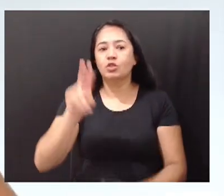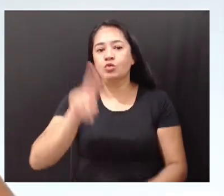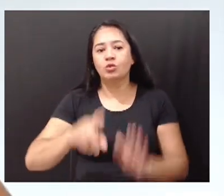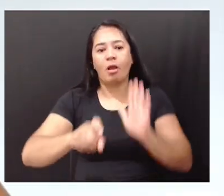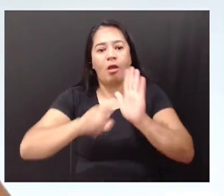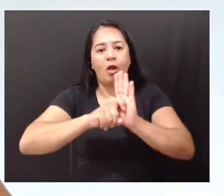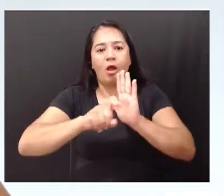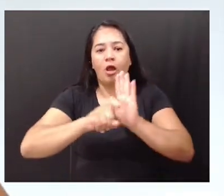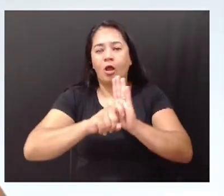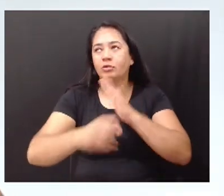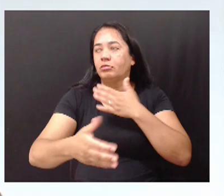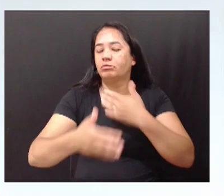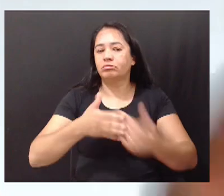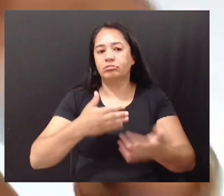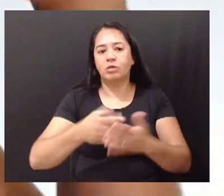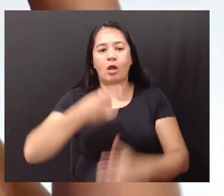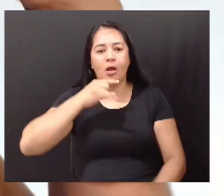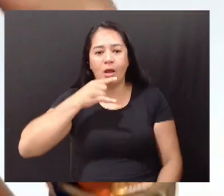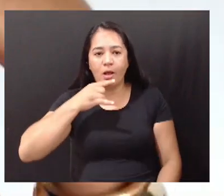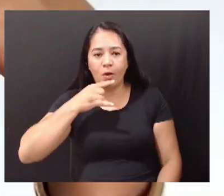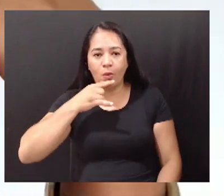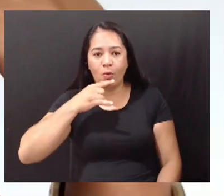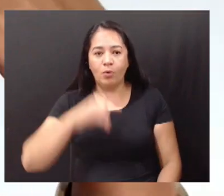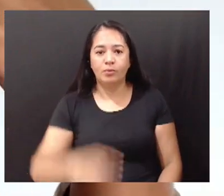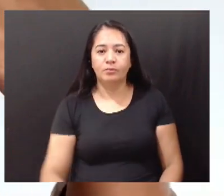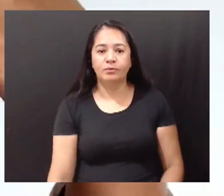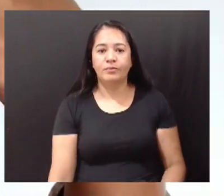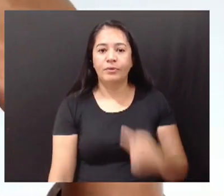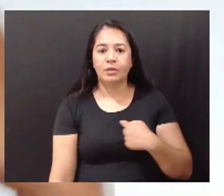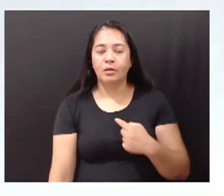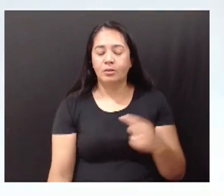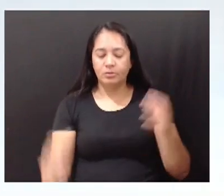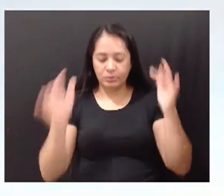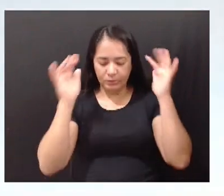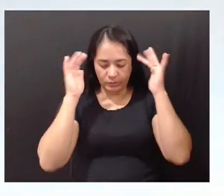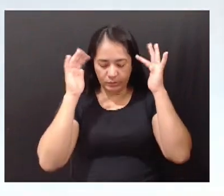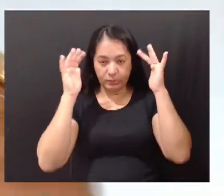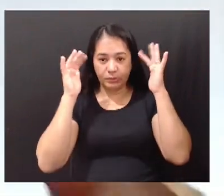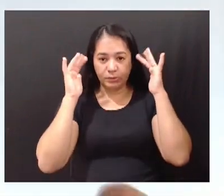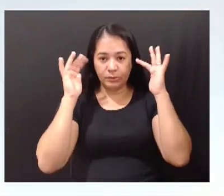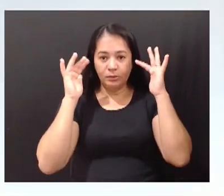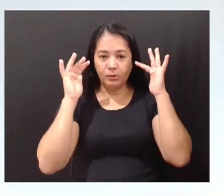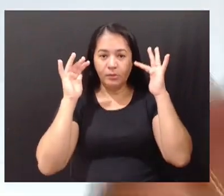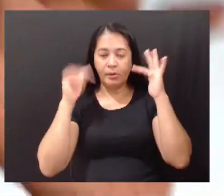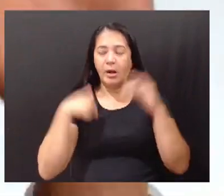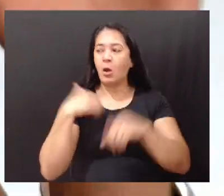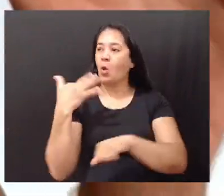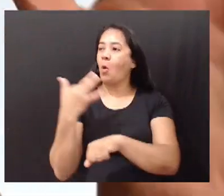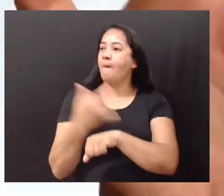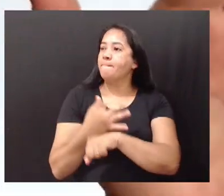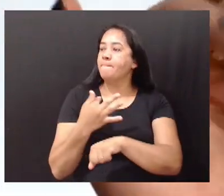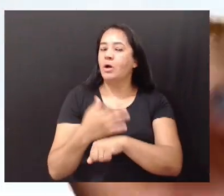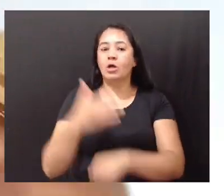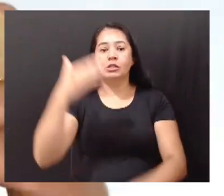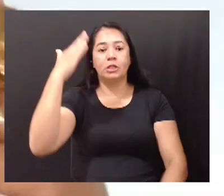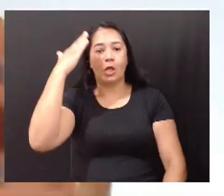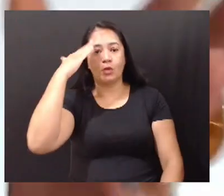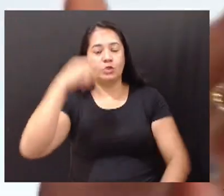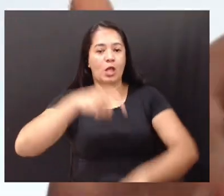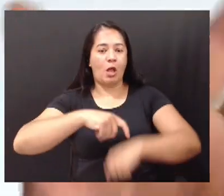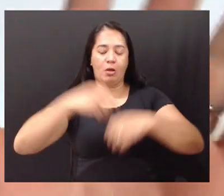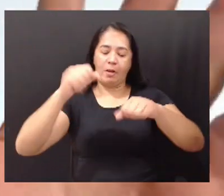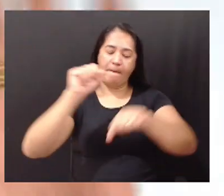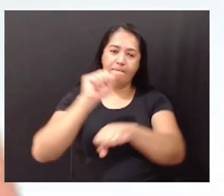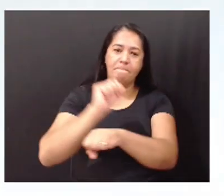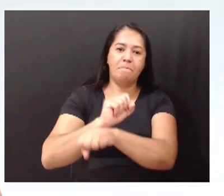o álcool, e eu fico com aquela questão que eu dou conta, eu sei a hora de parar, eu sei a hora eu sei o